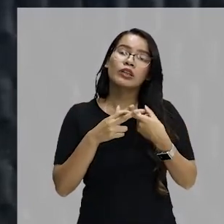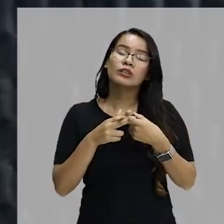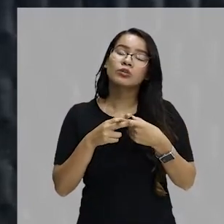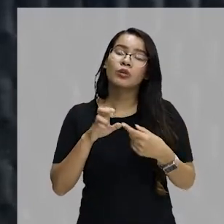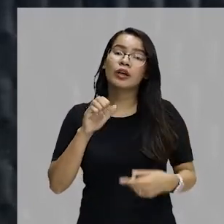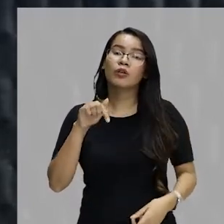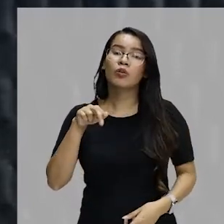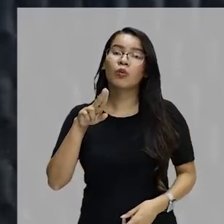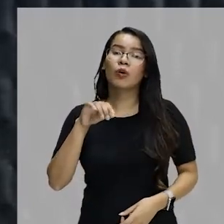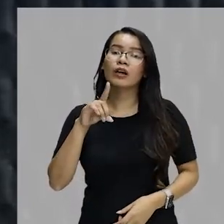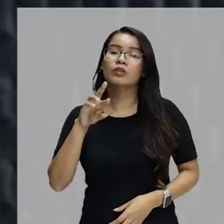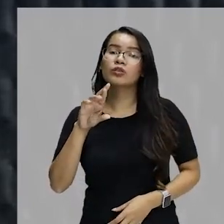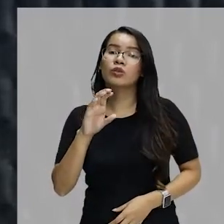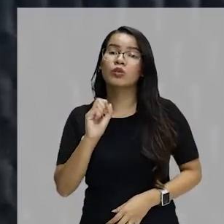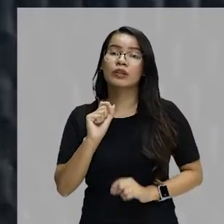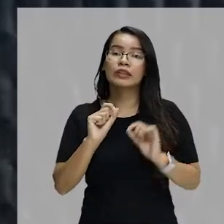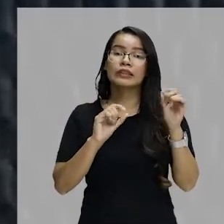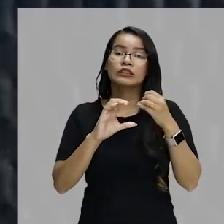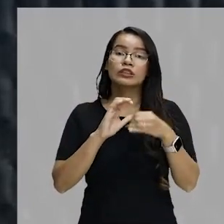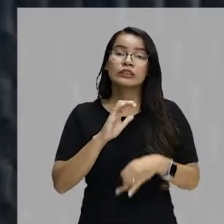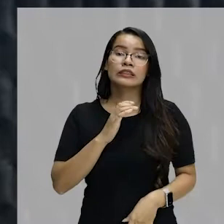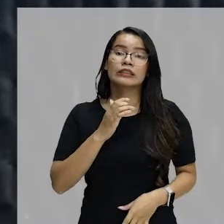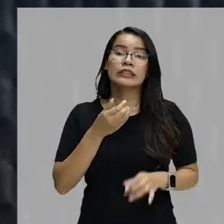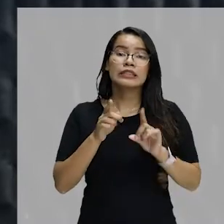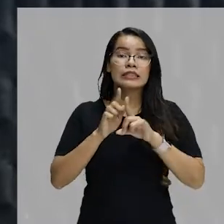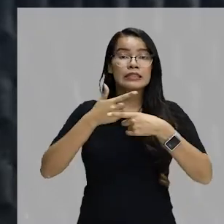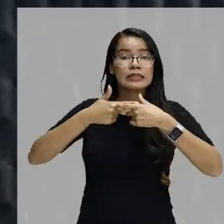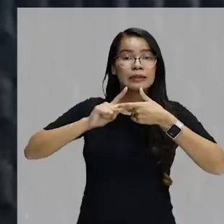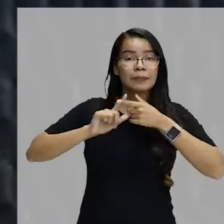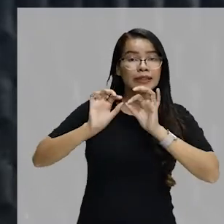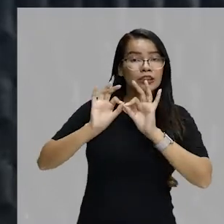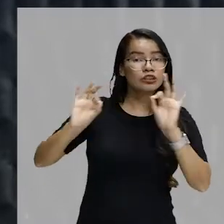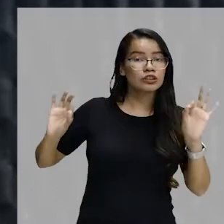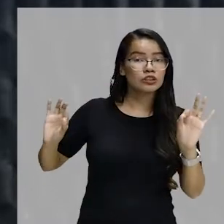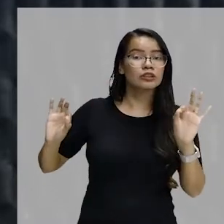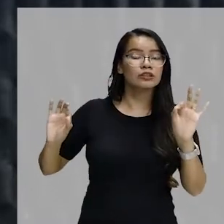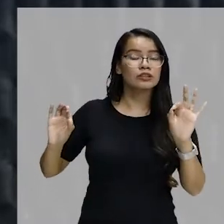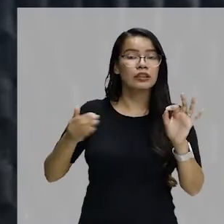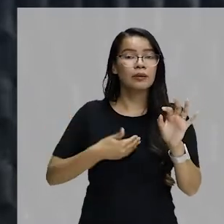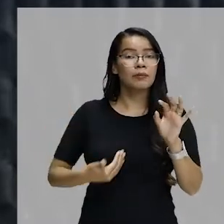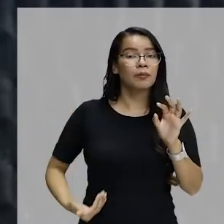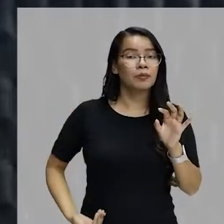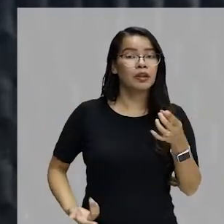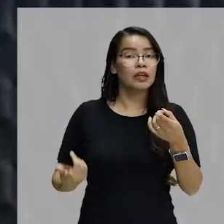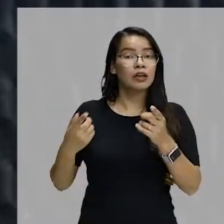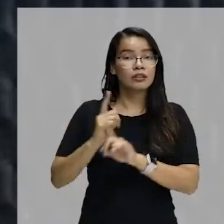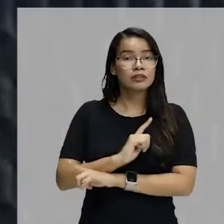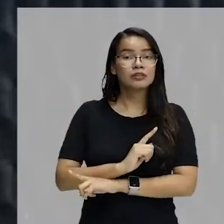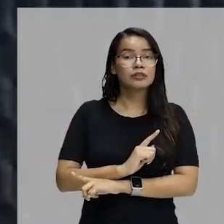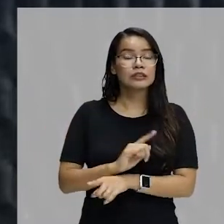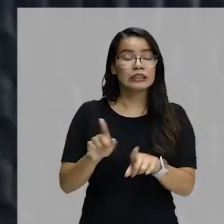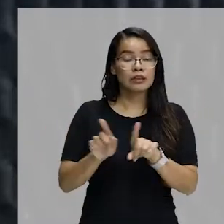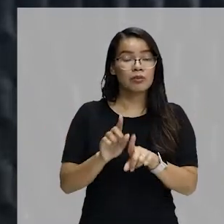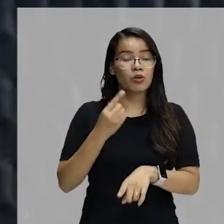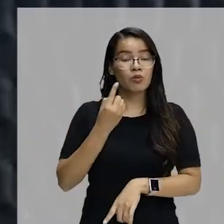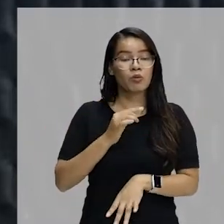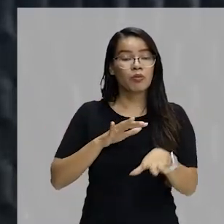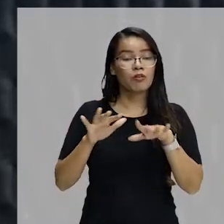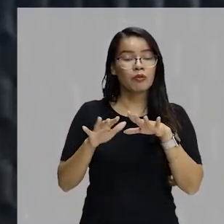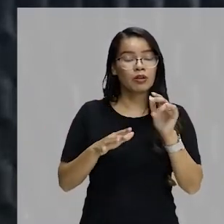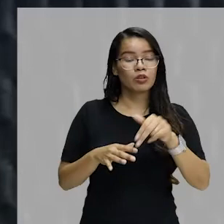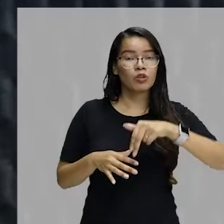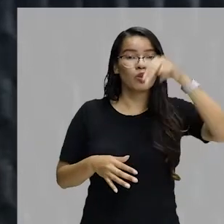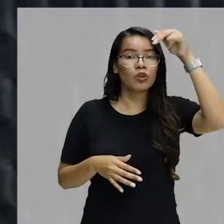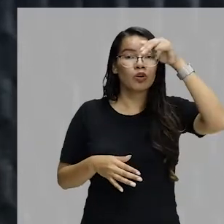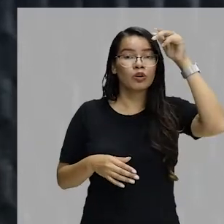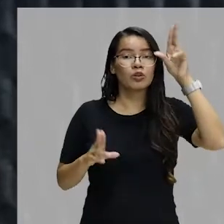separatista, republicano, anti-absolutista, um movimento no Nordeste, sob a